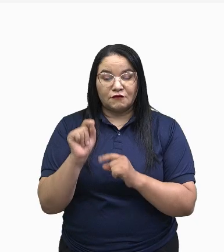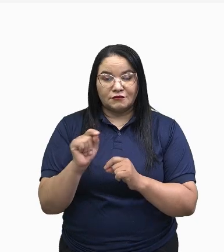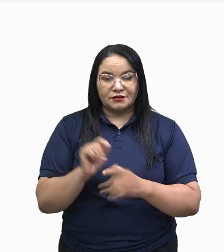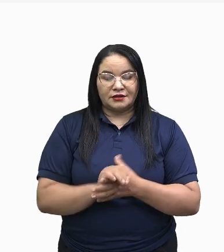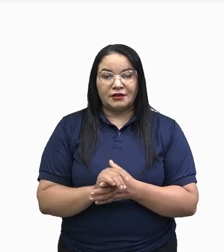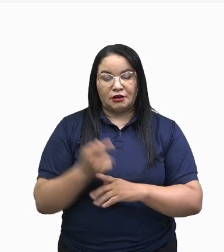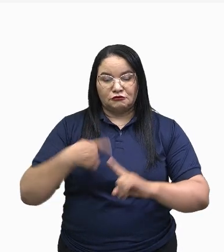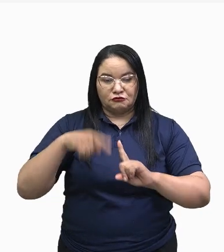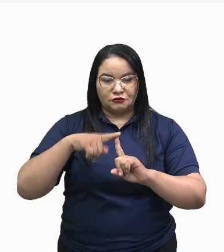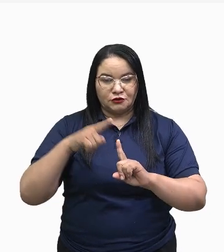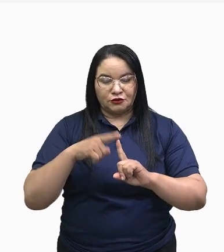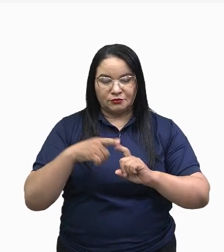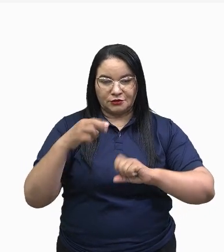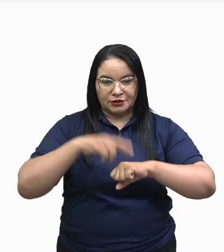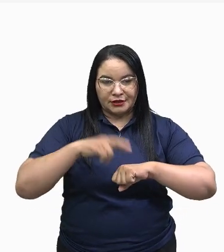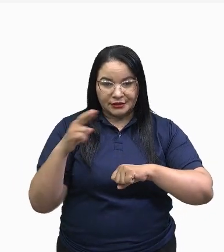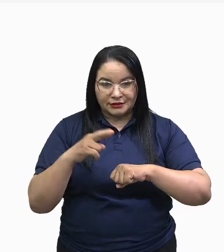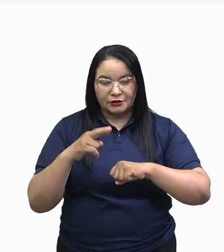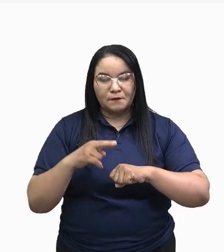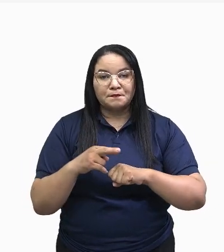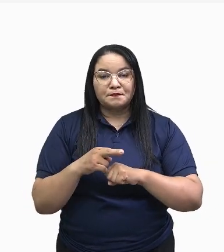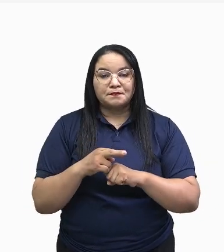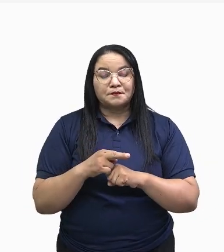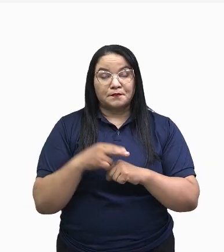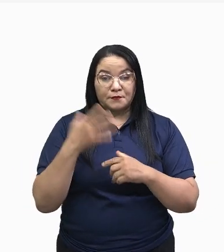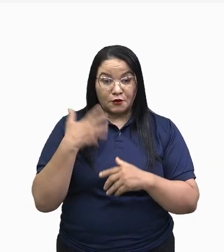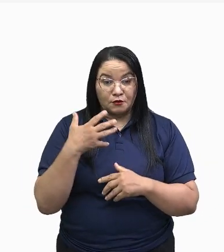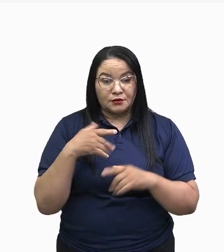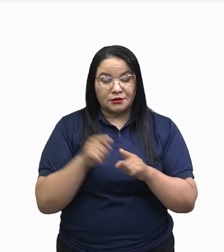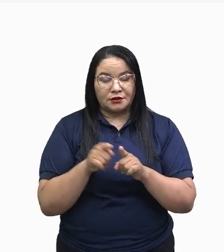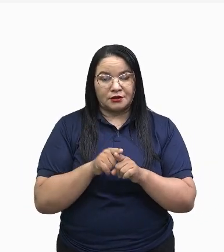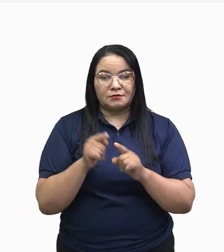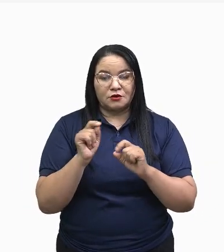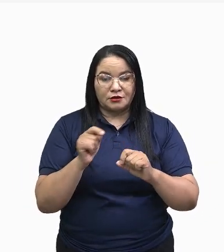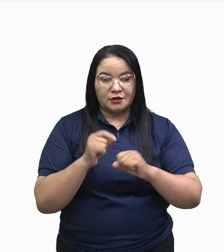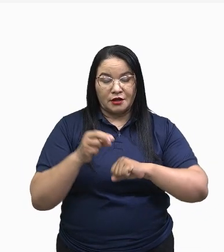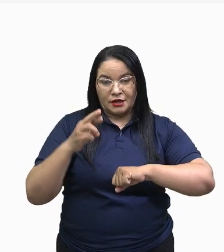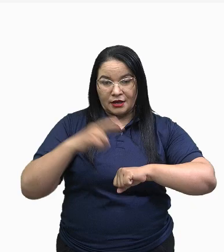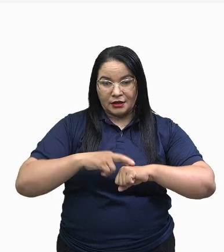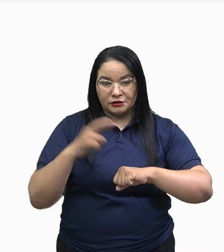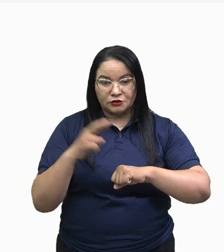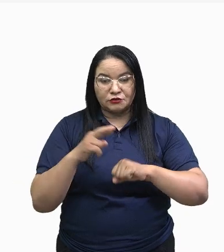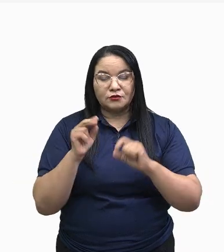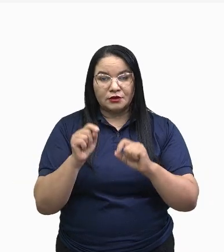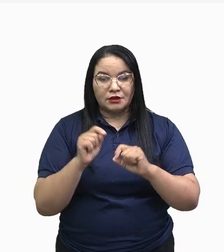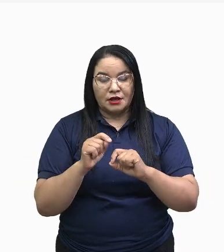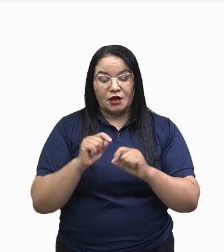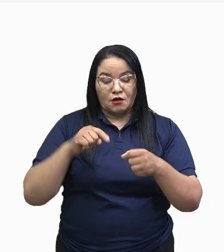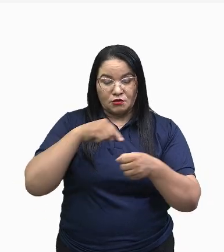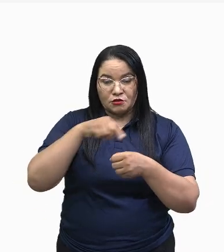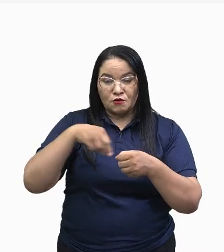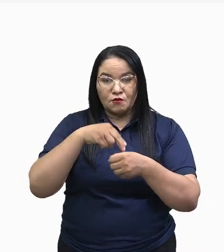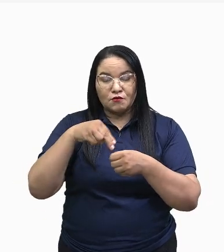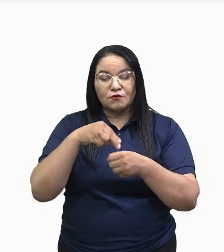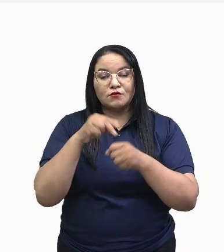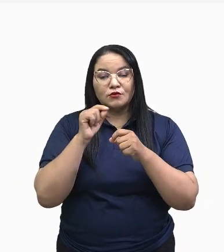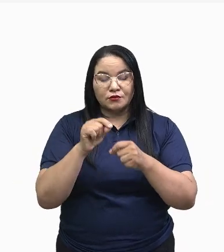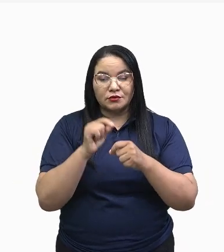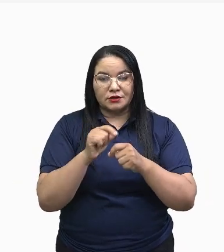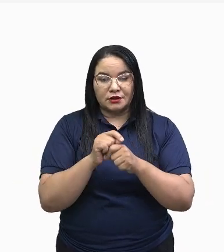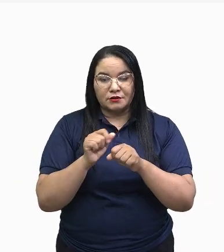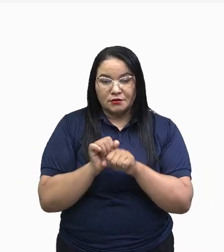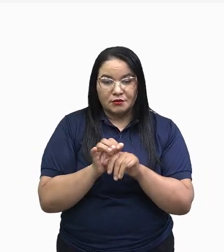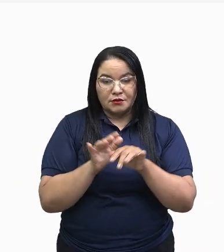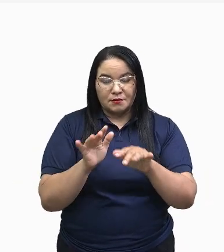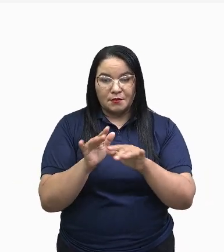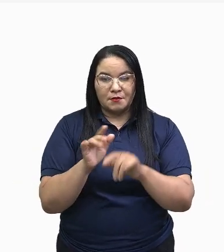tentam adquirir estabilidade, em que o decaimento radioativo ocorre quando o núcleo atômico instável emite uma partícula que